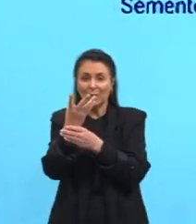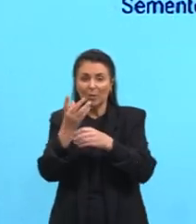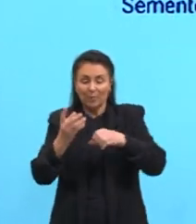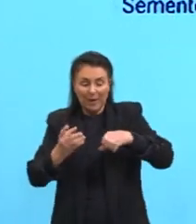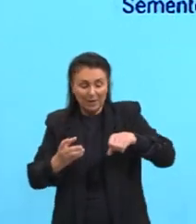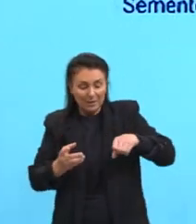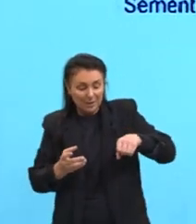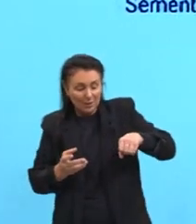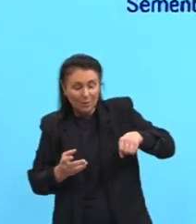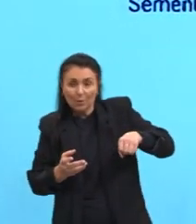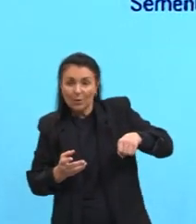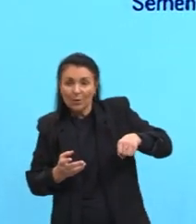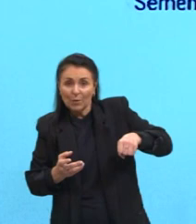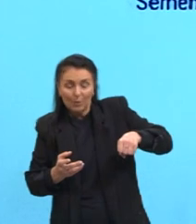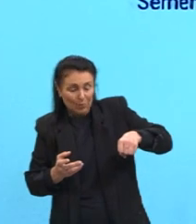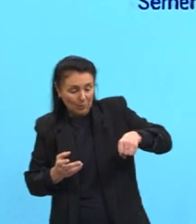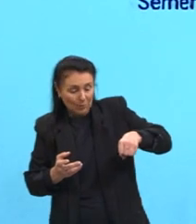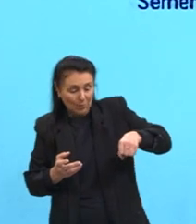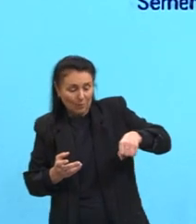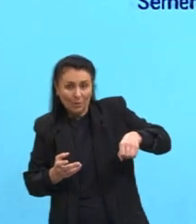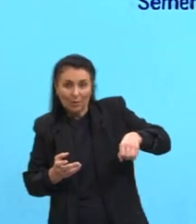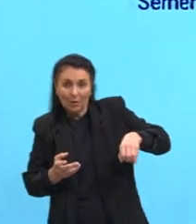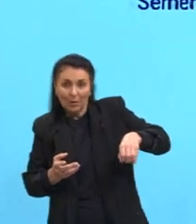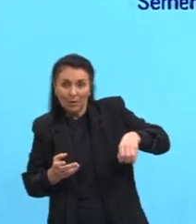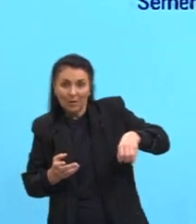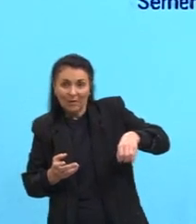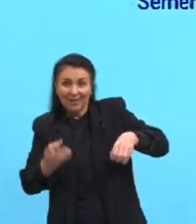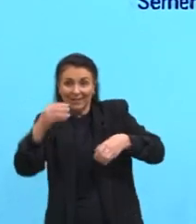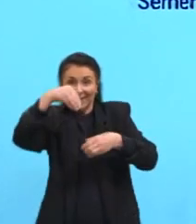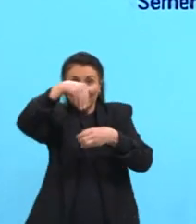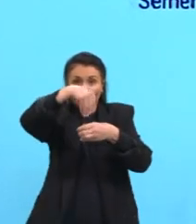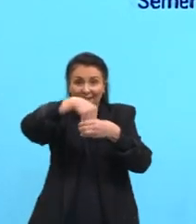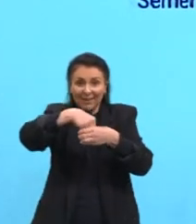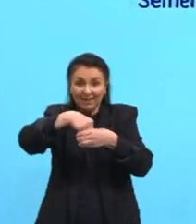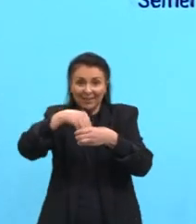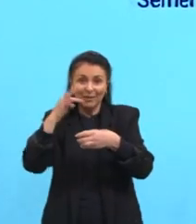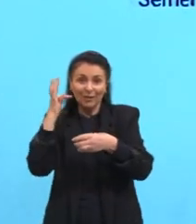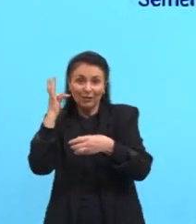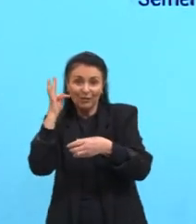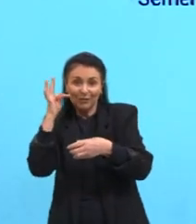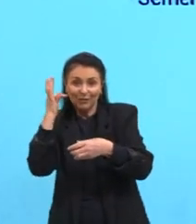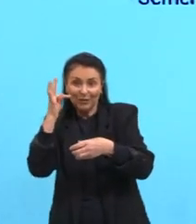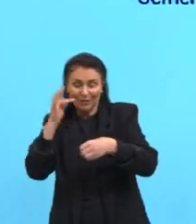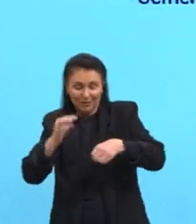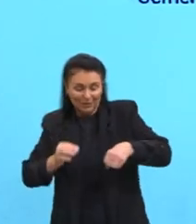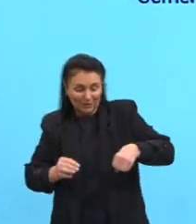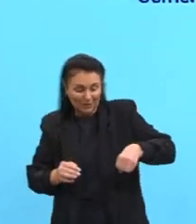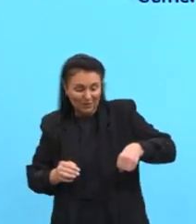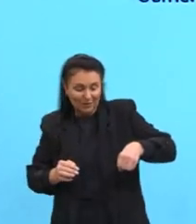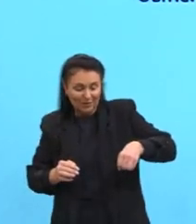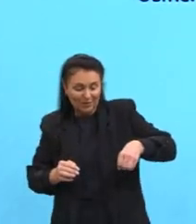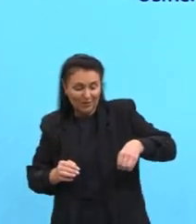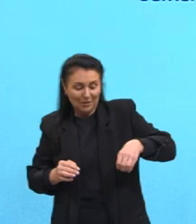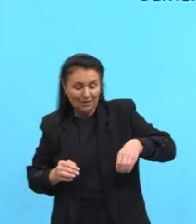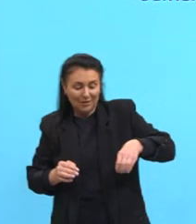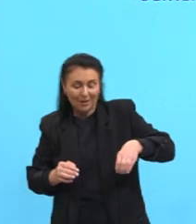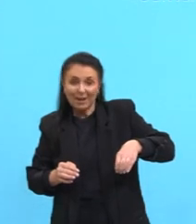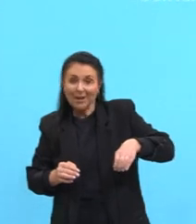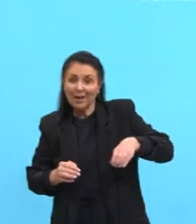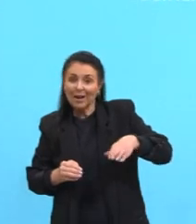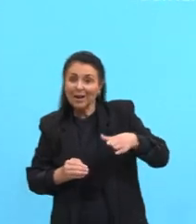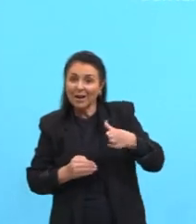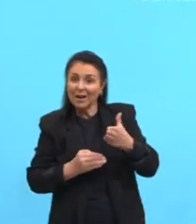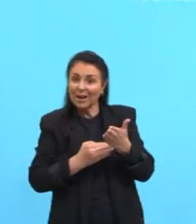dentro do fruto tá então Daqui vai surgir uma semente